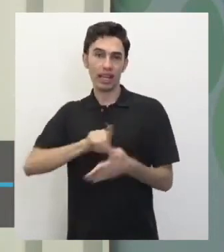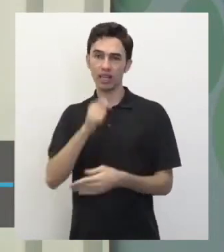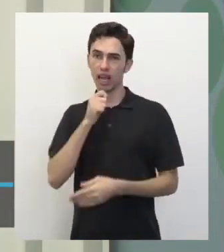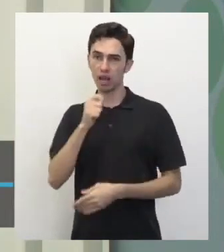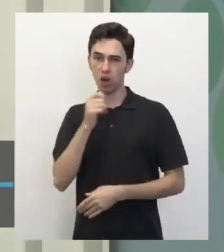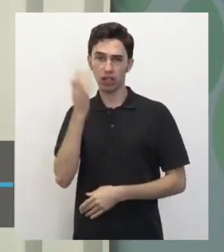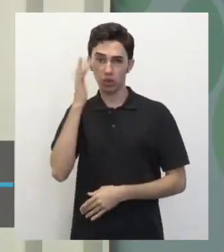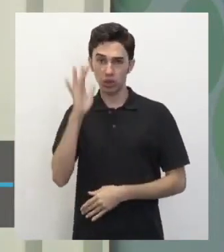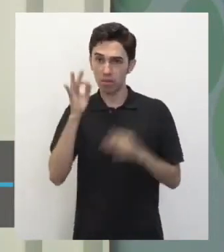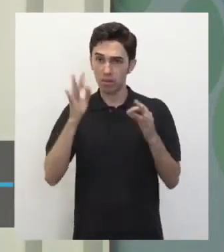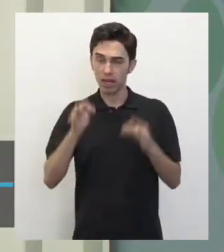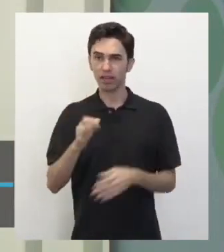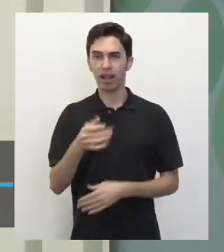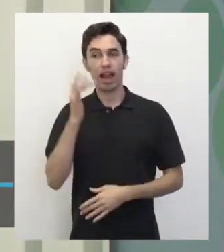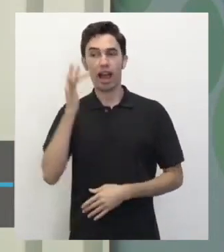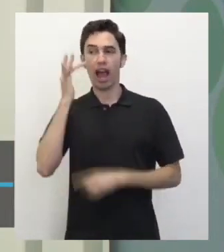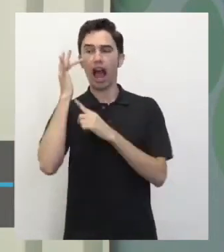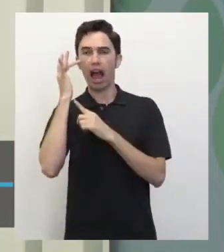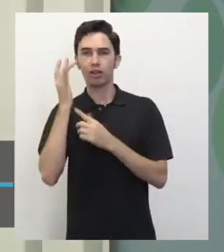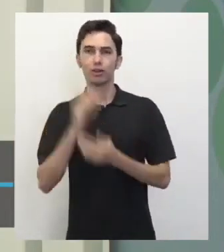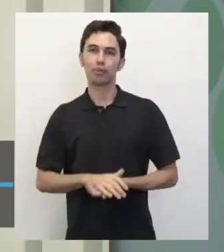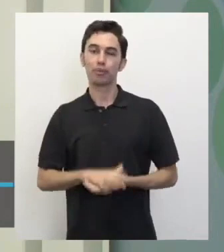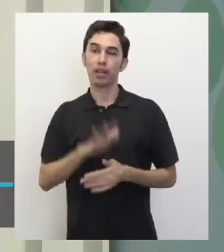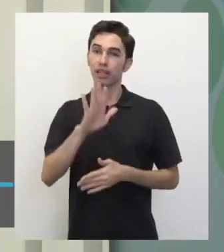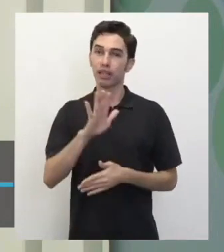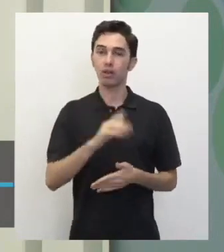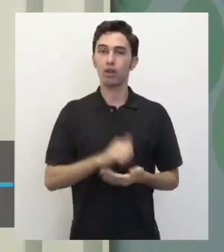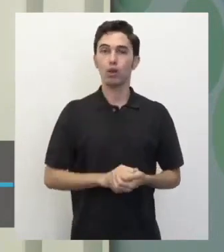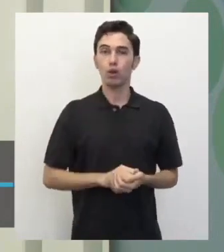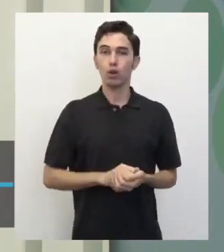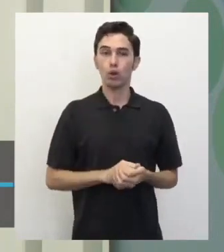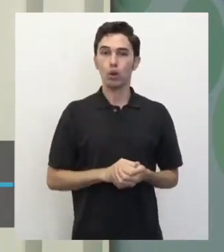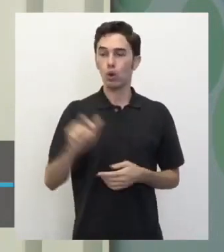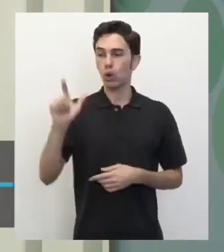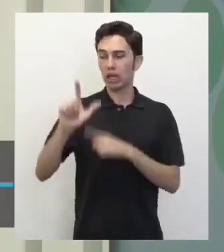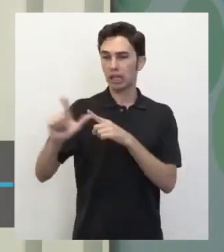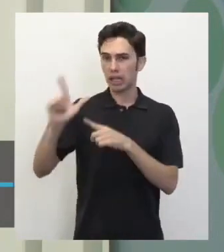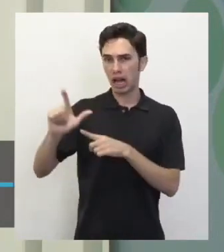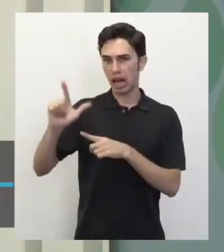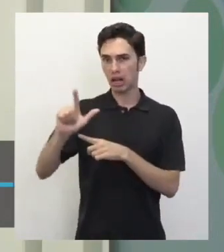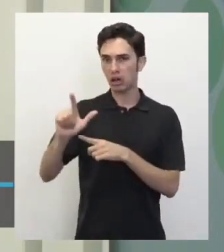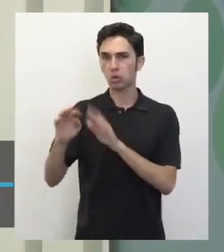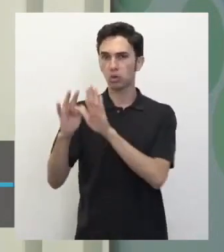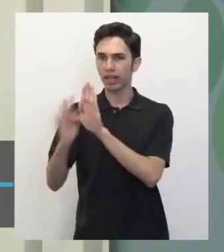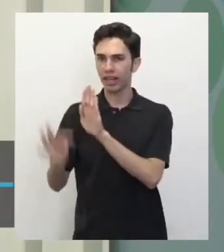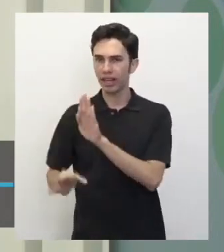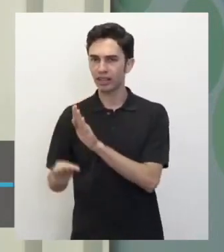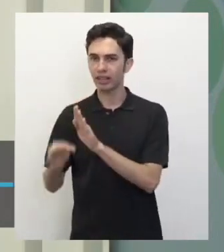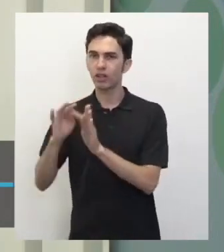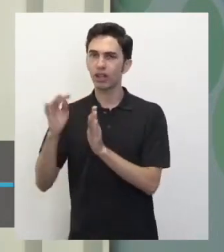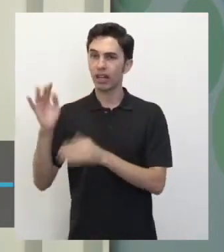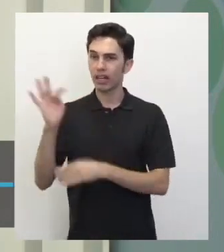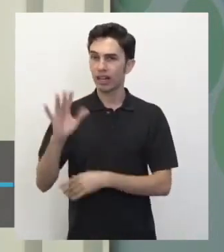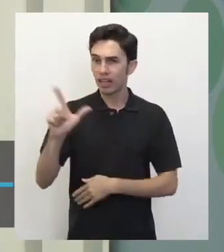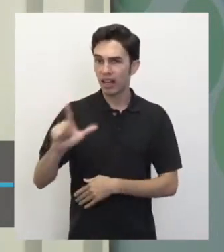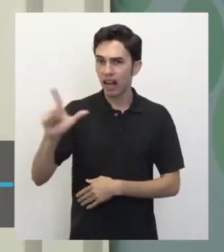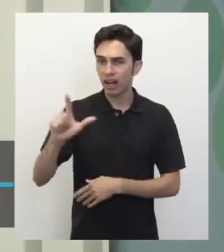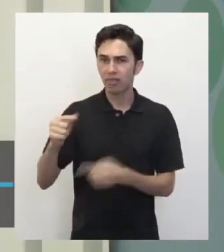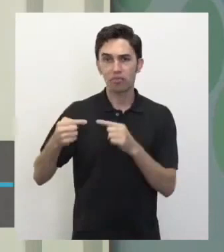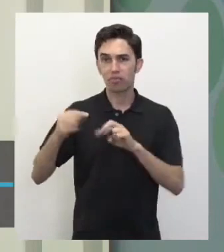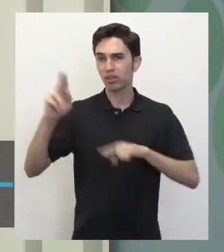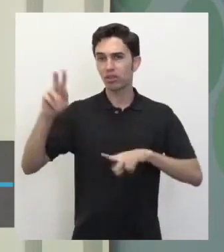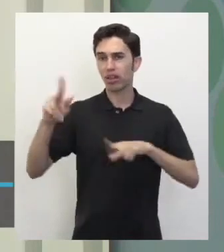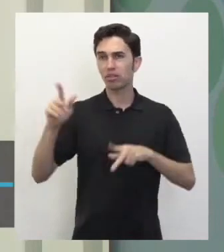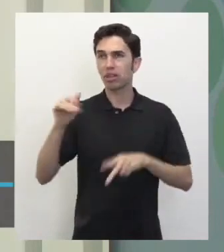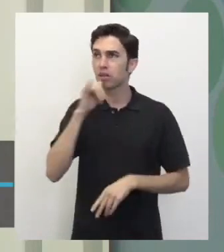do texto literário. Num texto literário, um avião pode ser outra coisa, um morador de rua pode ser outra coisa, pode ser um símbolo de